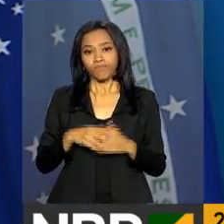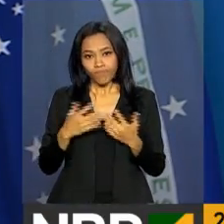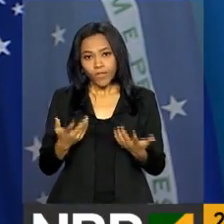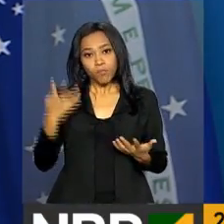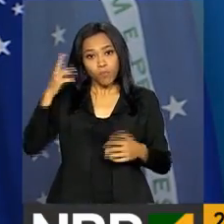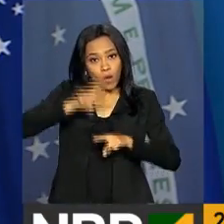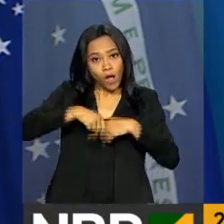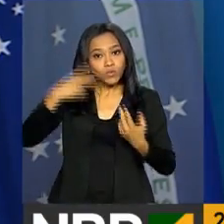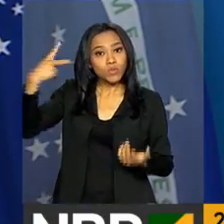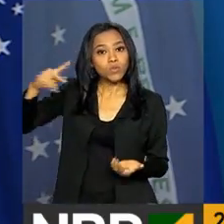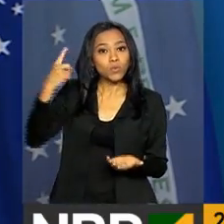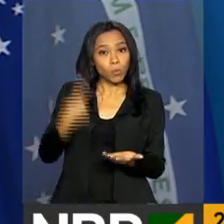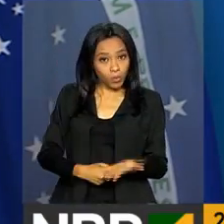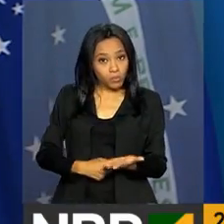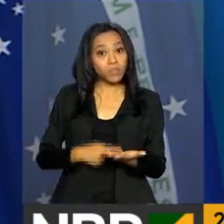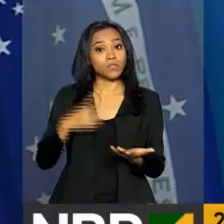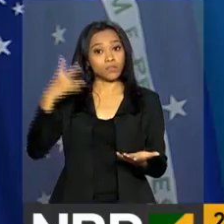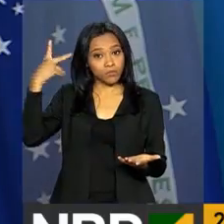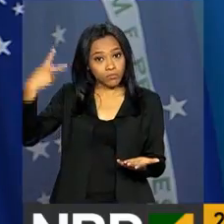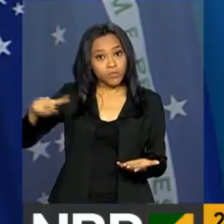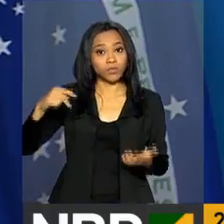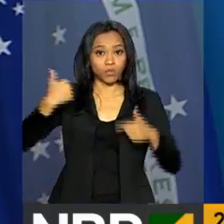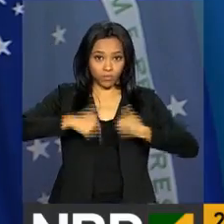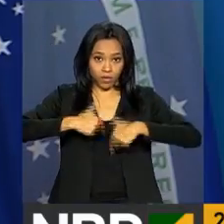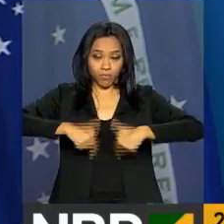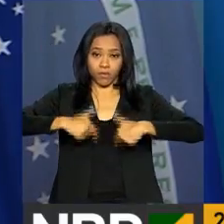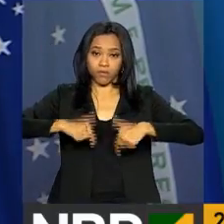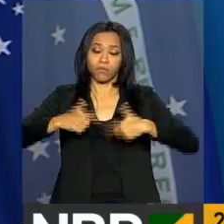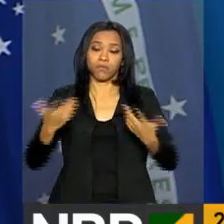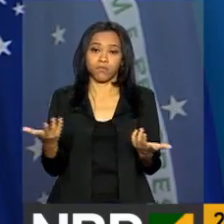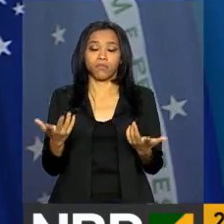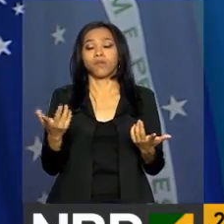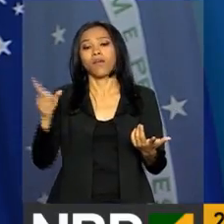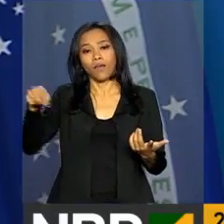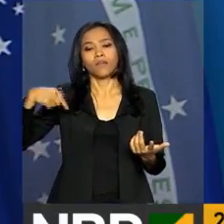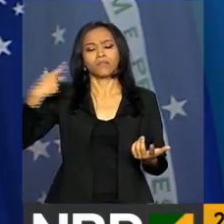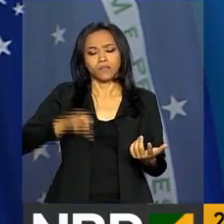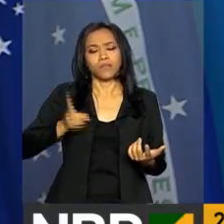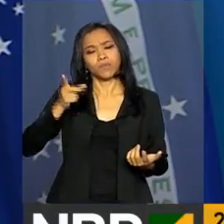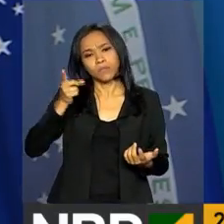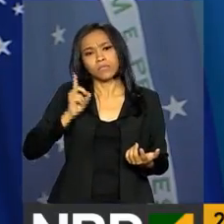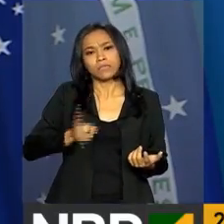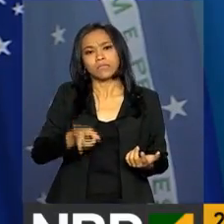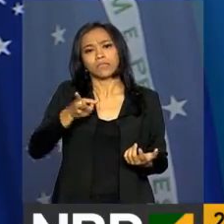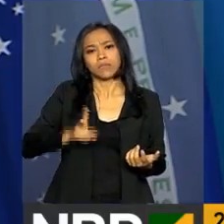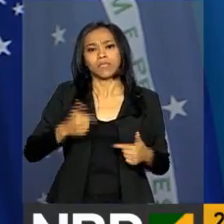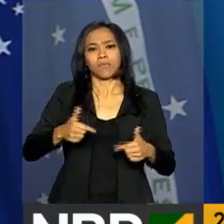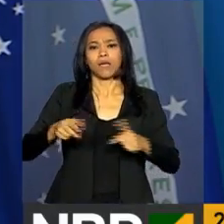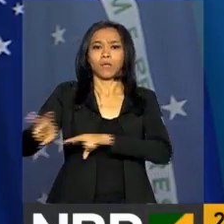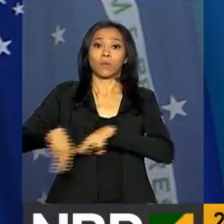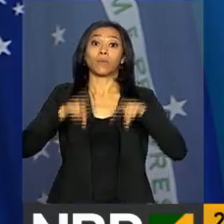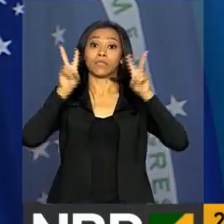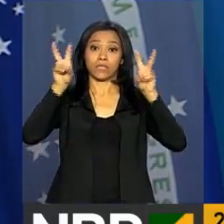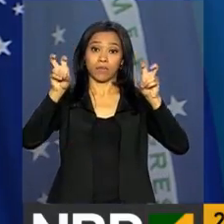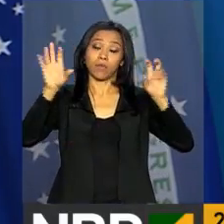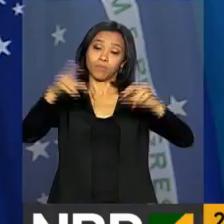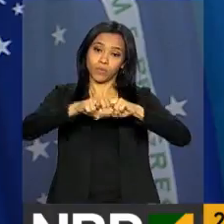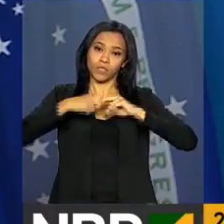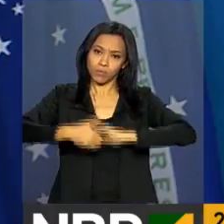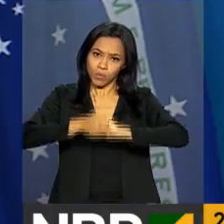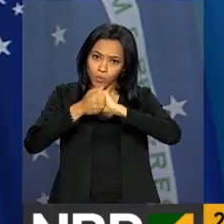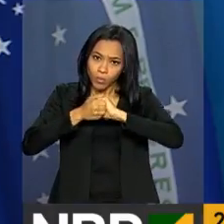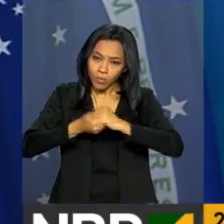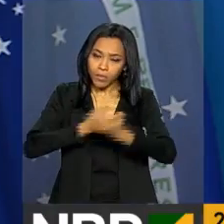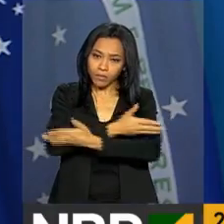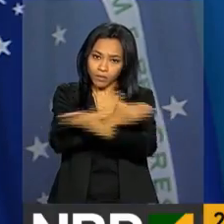funcionais por razões de competências deferidas pela constituição lhe dão permanentemente com este tema portanto meus cumprimentos a todos